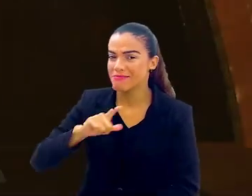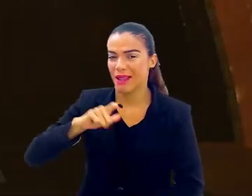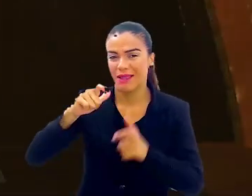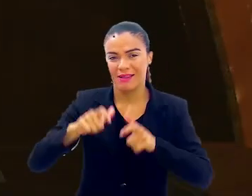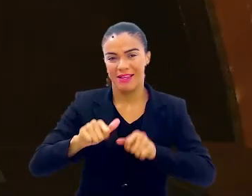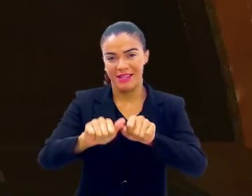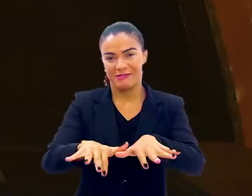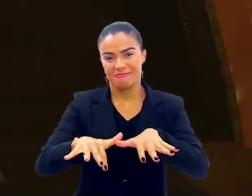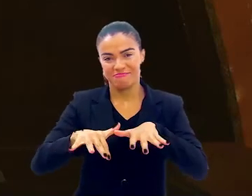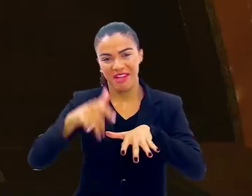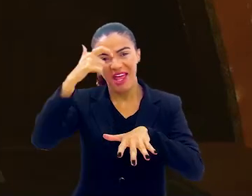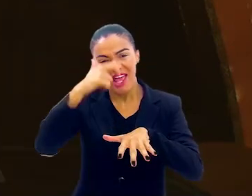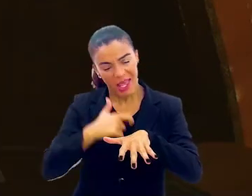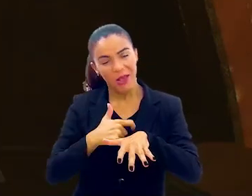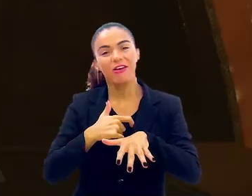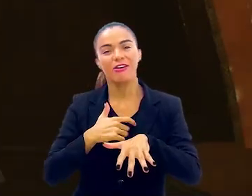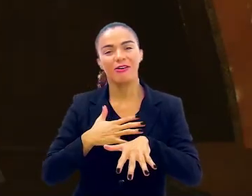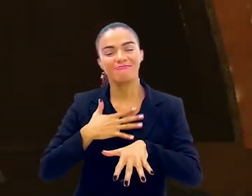eu